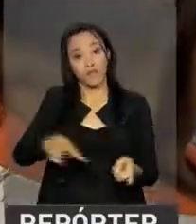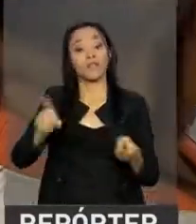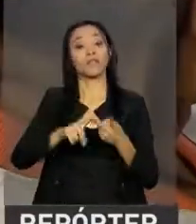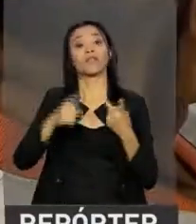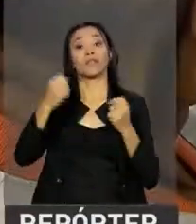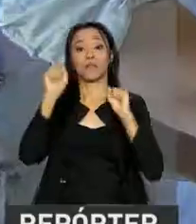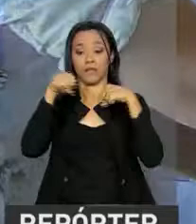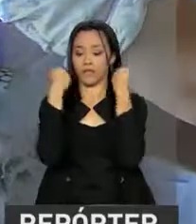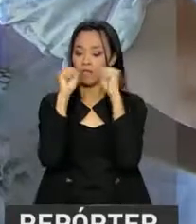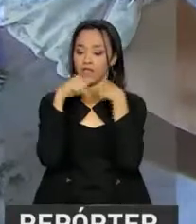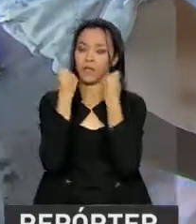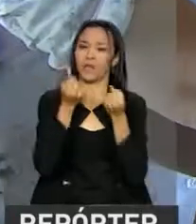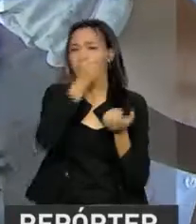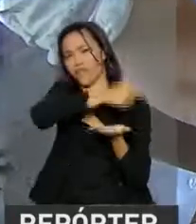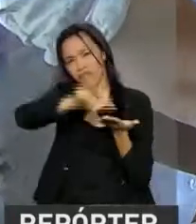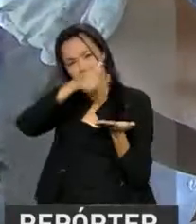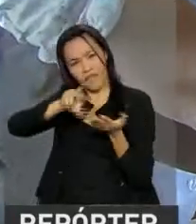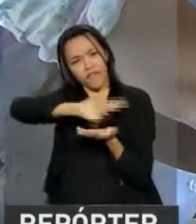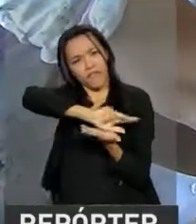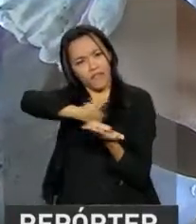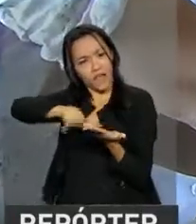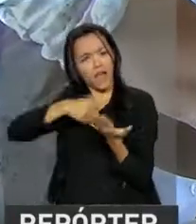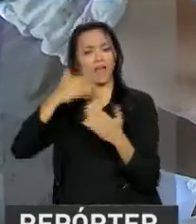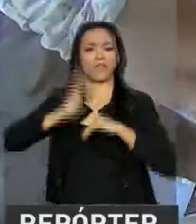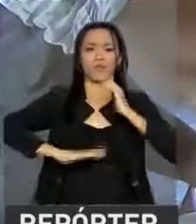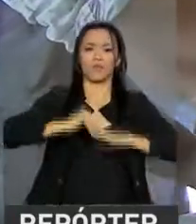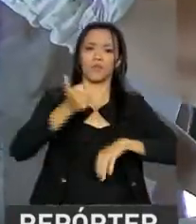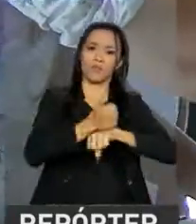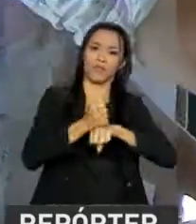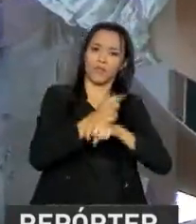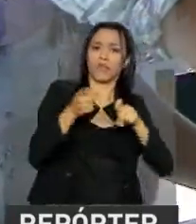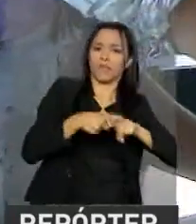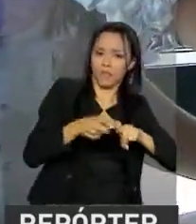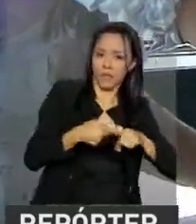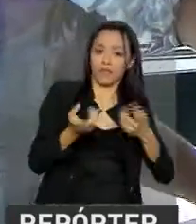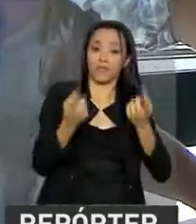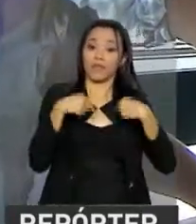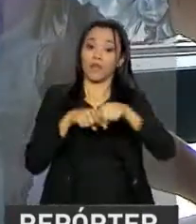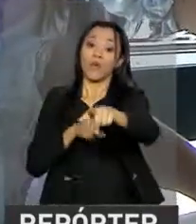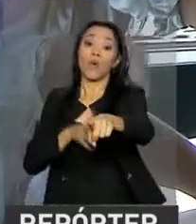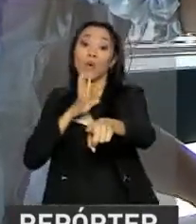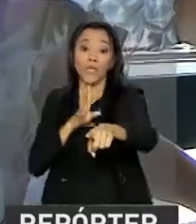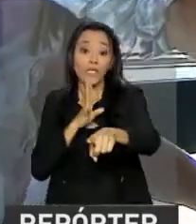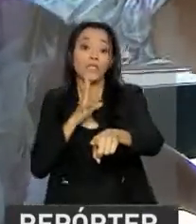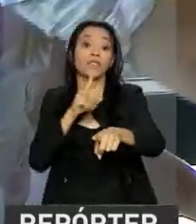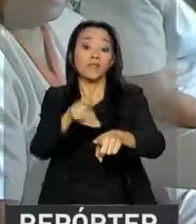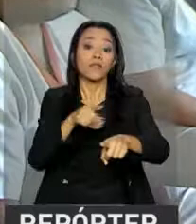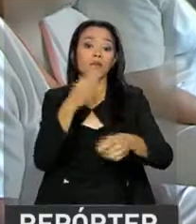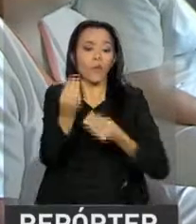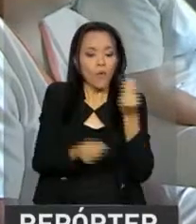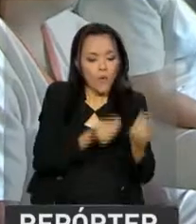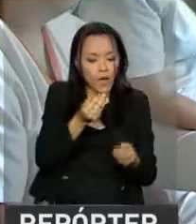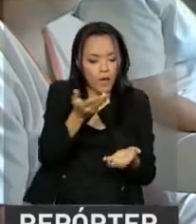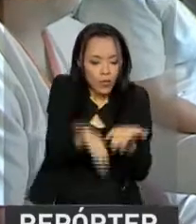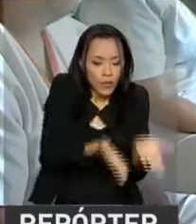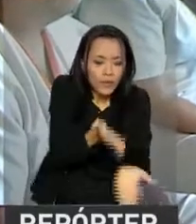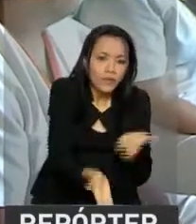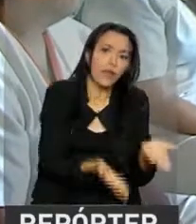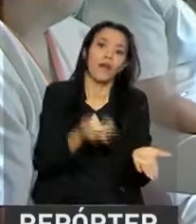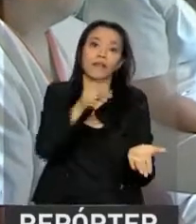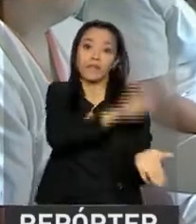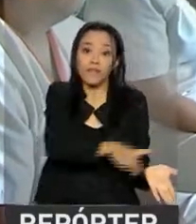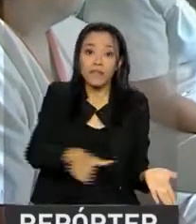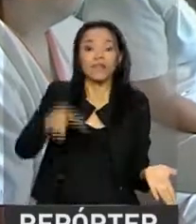profissionais na visita a primeira dama também conhecer o trabalho realizado com a família dos pacientes na rede sarah as